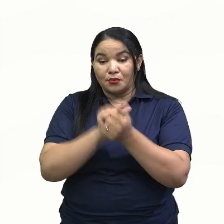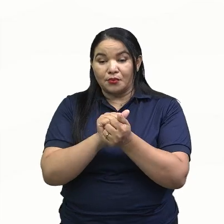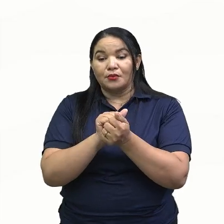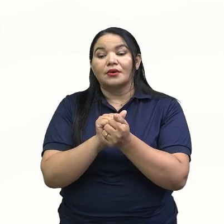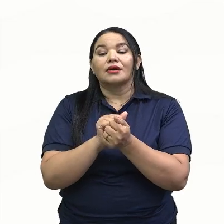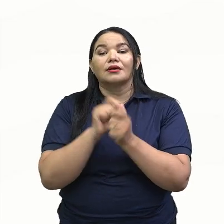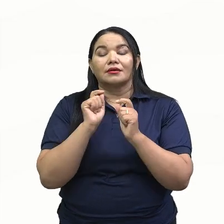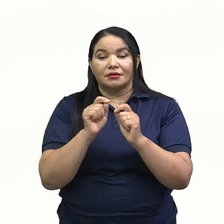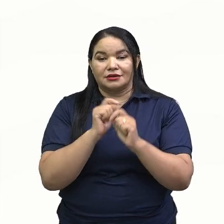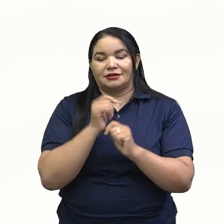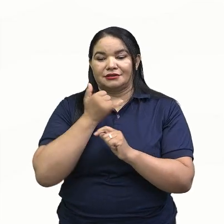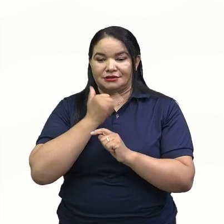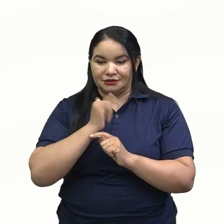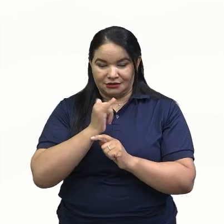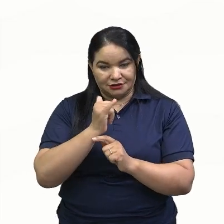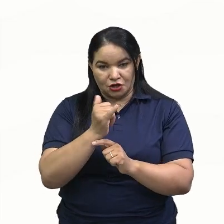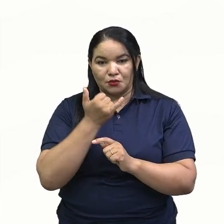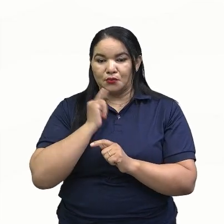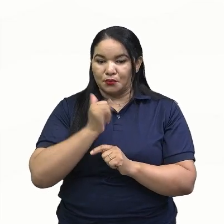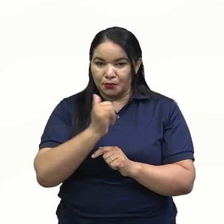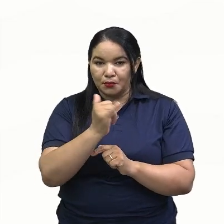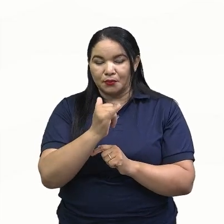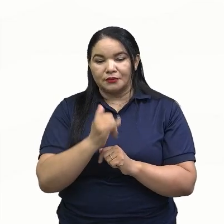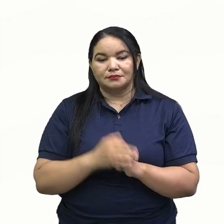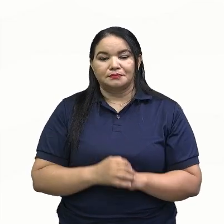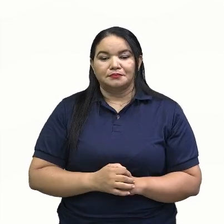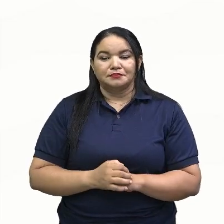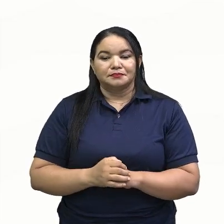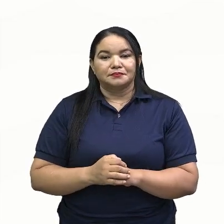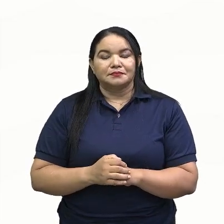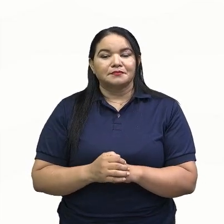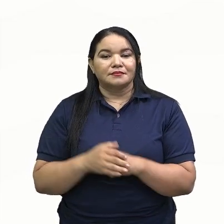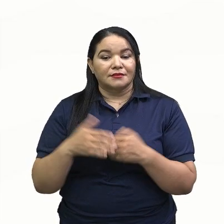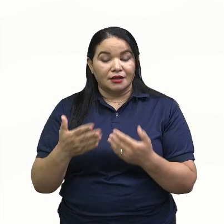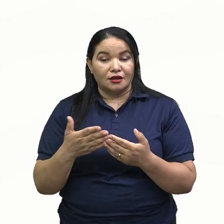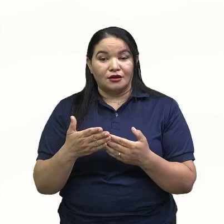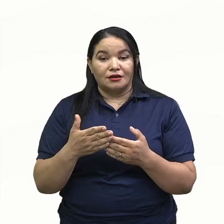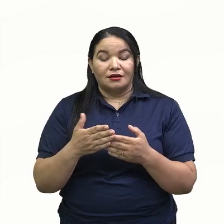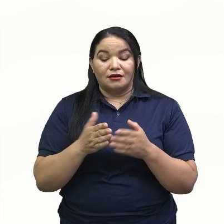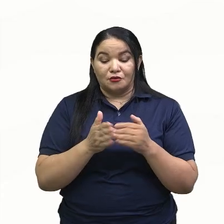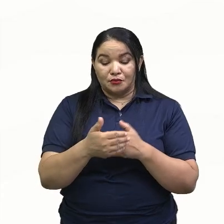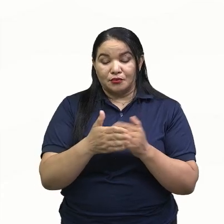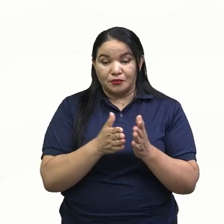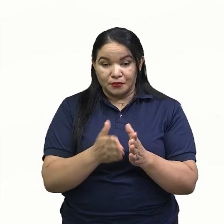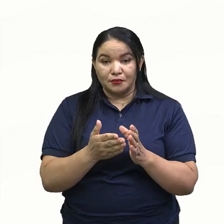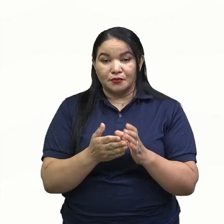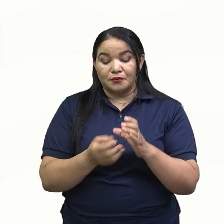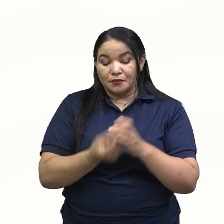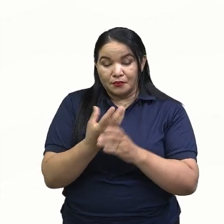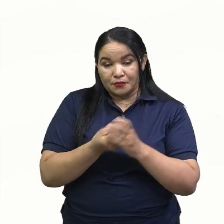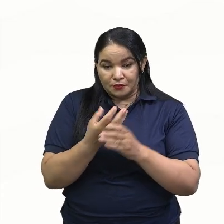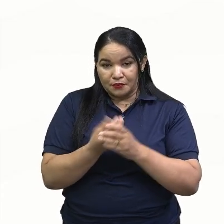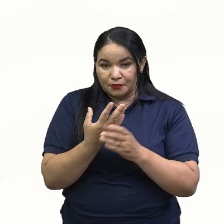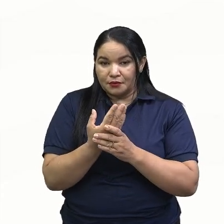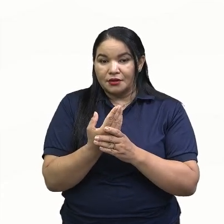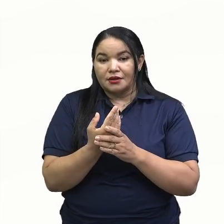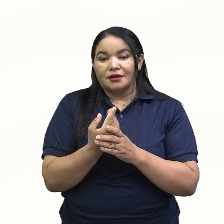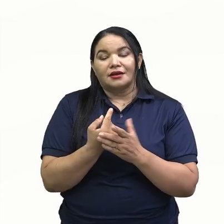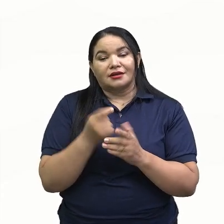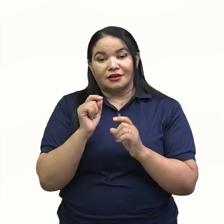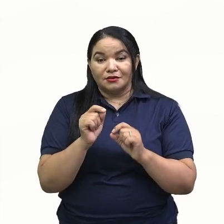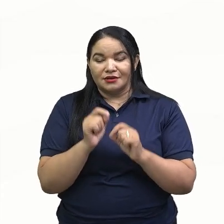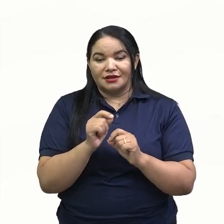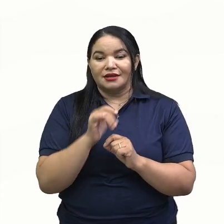quê? Energia elétrica. Então, geradores são dispositivos que